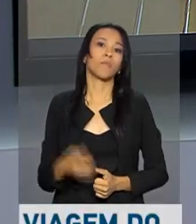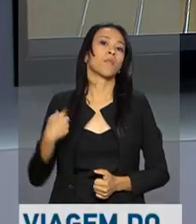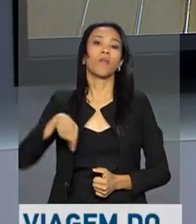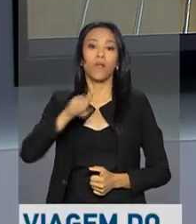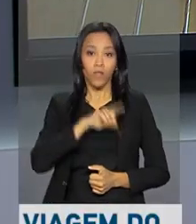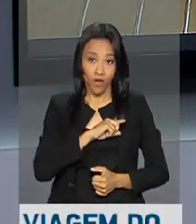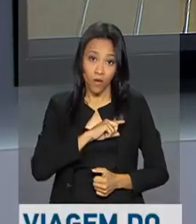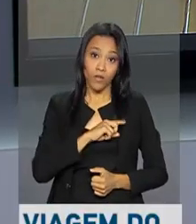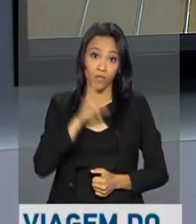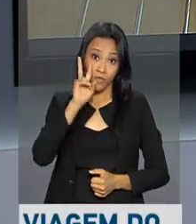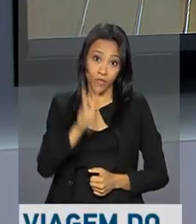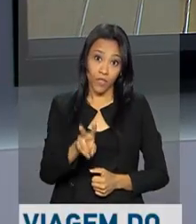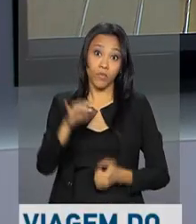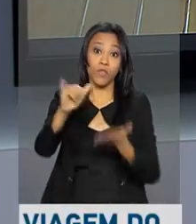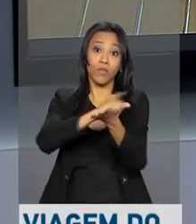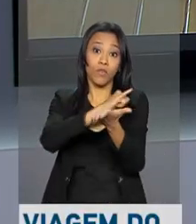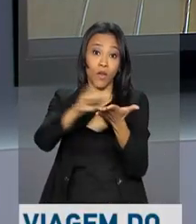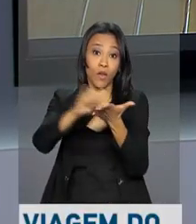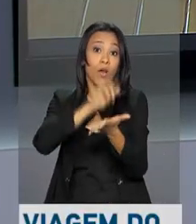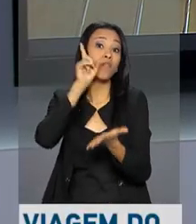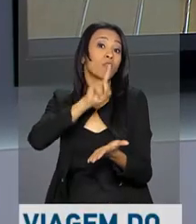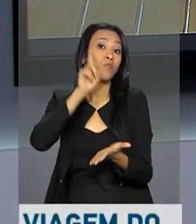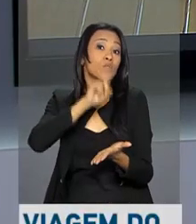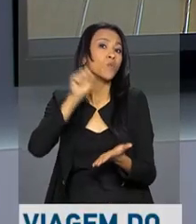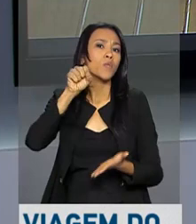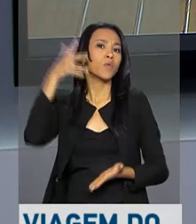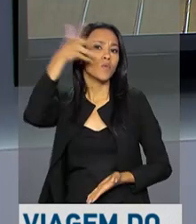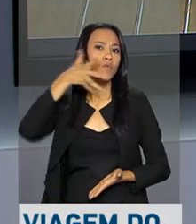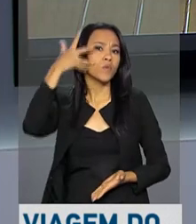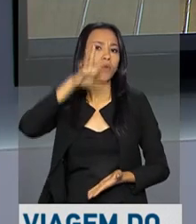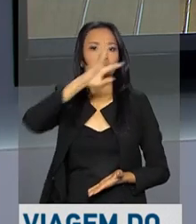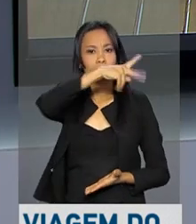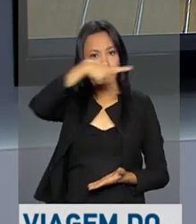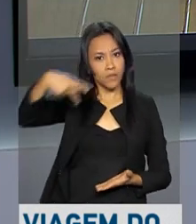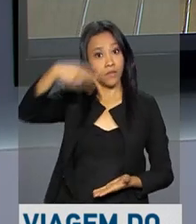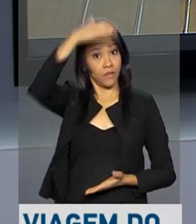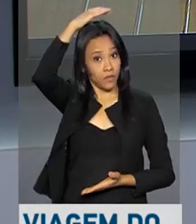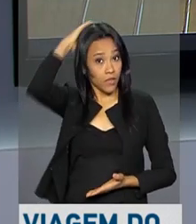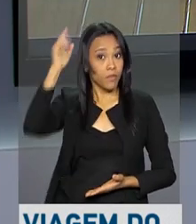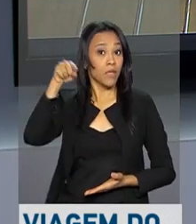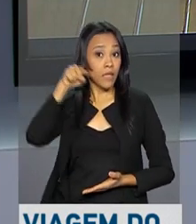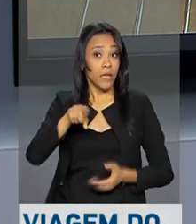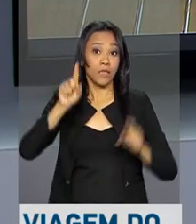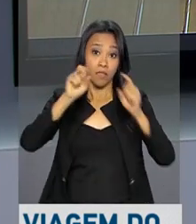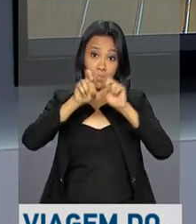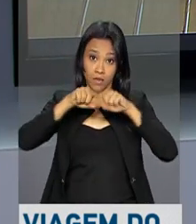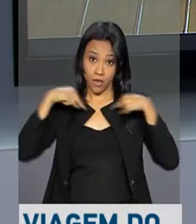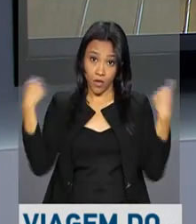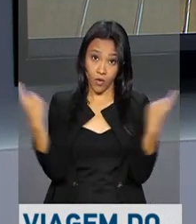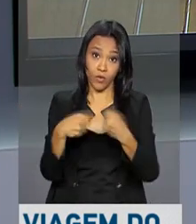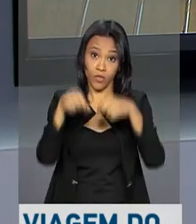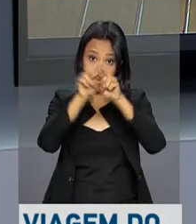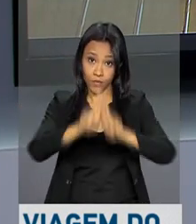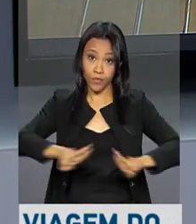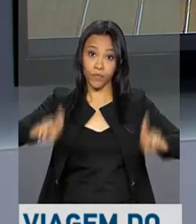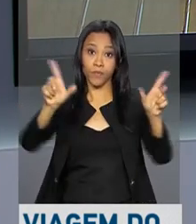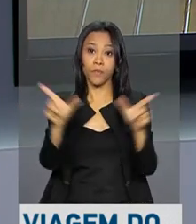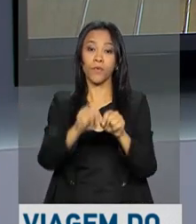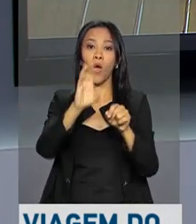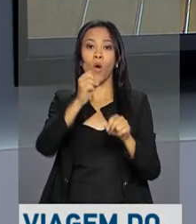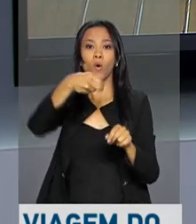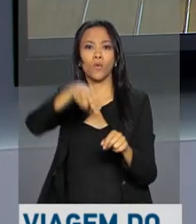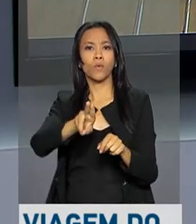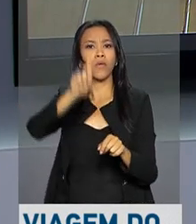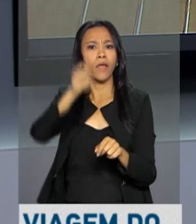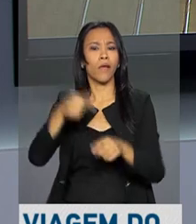Nós acompanhamos ao vivo de Nova York, nos Estados Unidos, o discurso do presidente Michel Temer na Assembleia Geral das Nações Unidas. Como